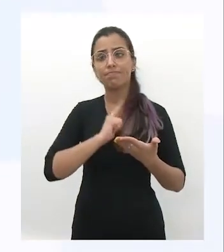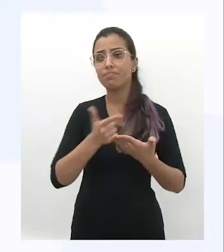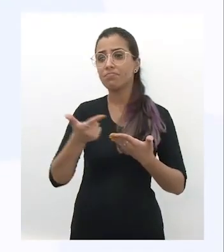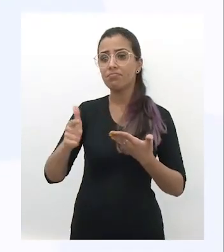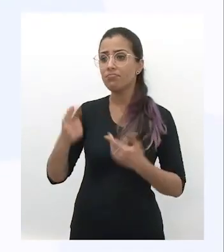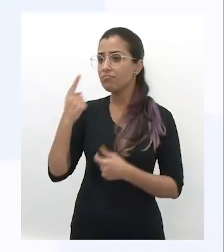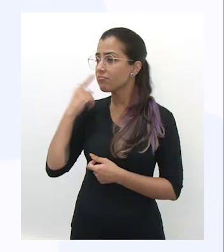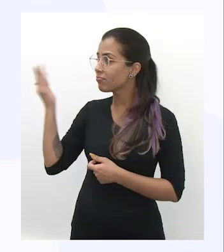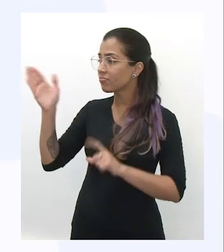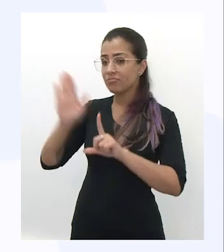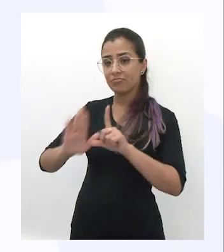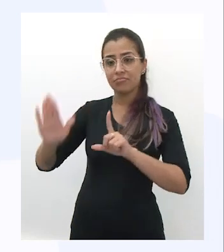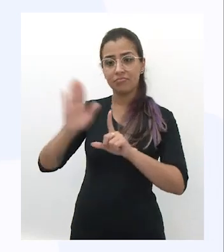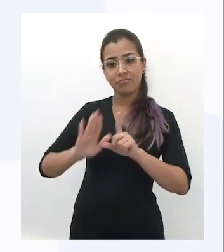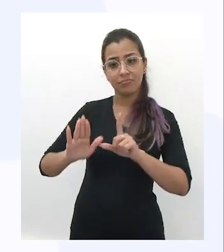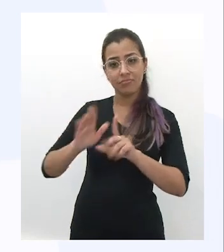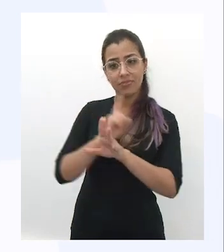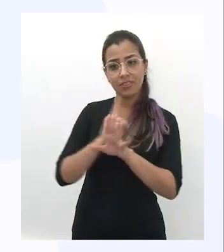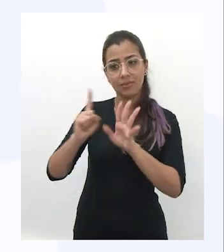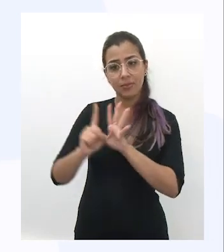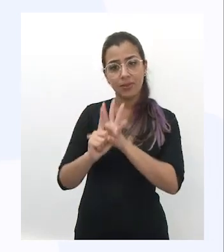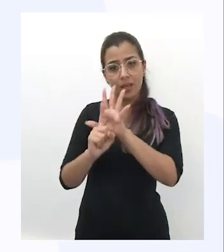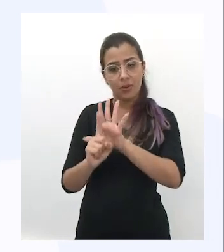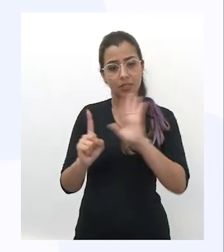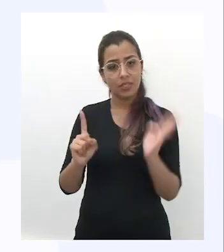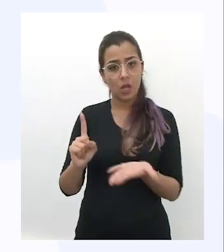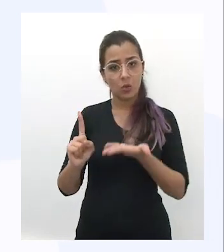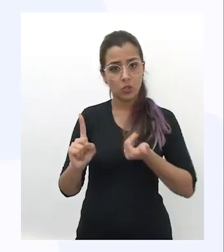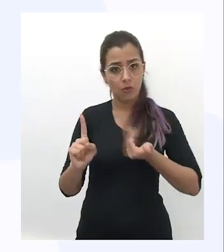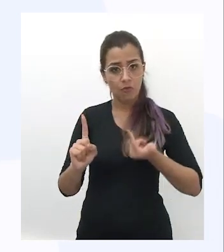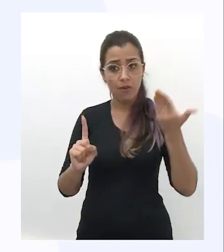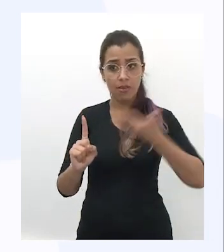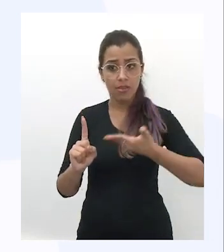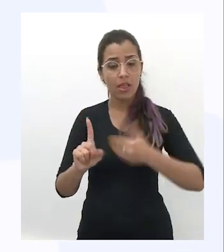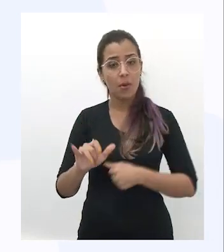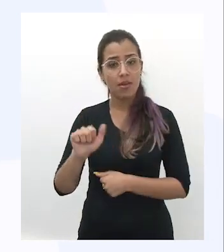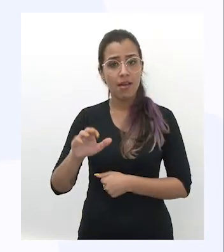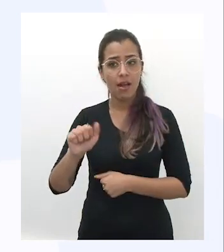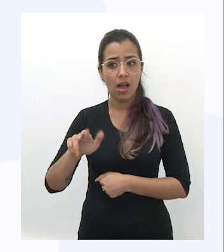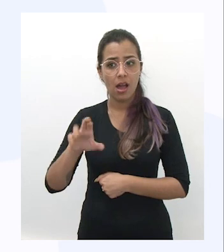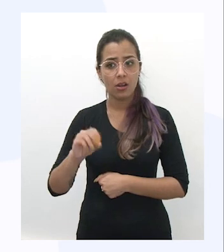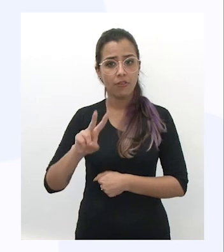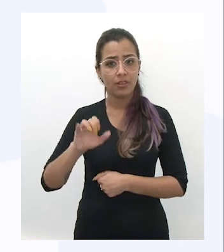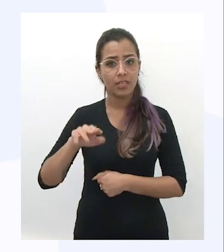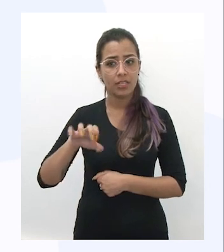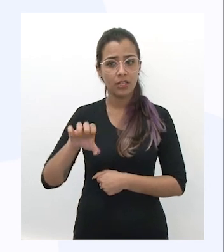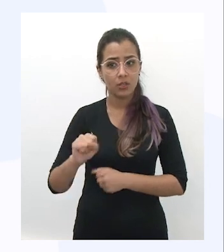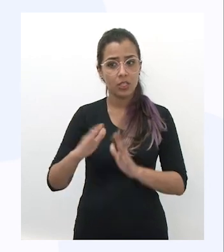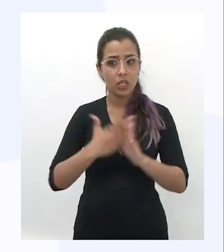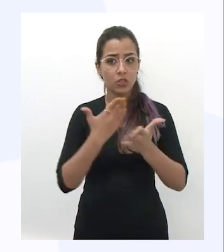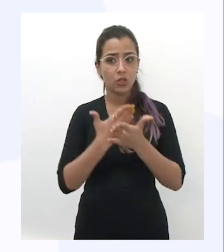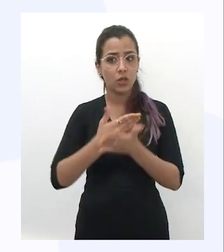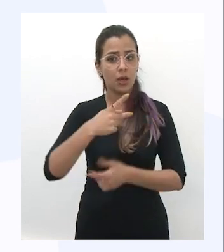uma informação para vocês, que é o protagonismo juvenil. Temos aqui o trabalho do aluno Ícaro Vinícius de Jesus, da Escola